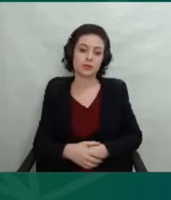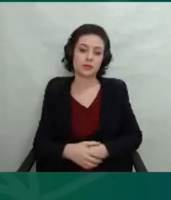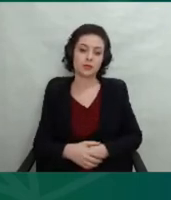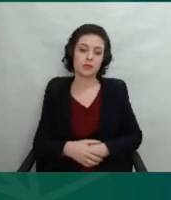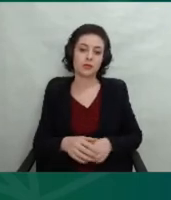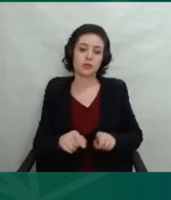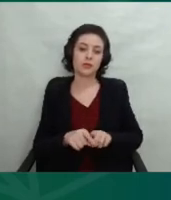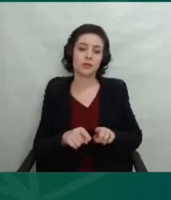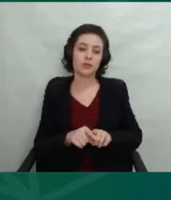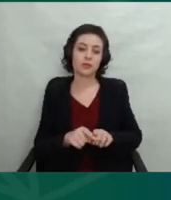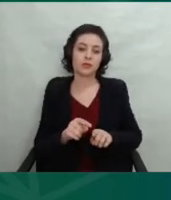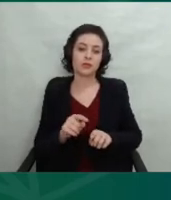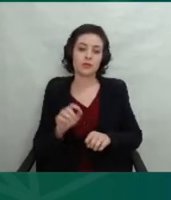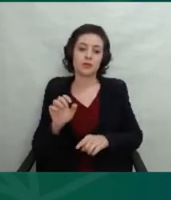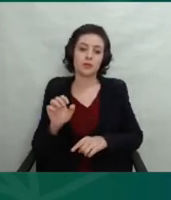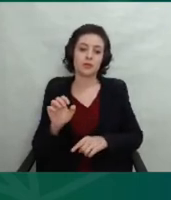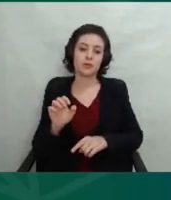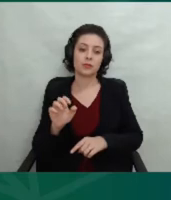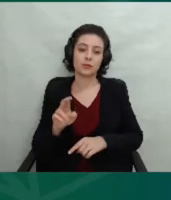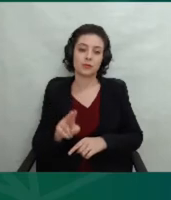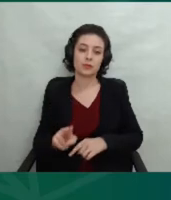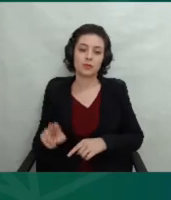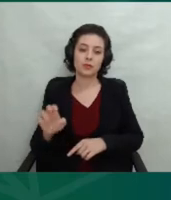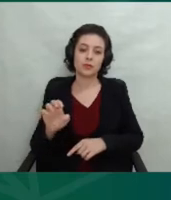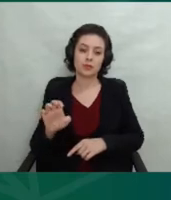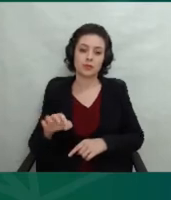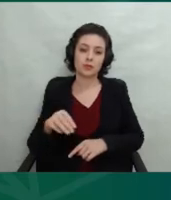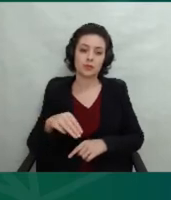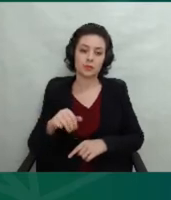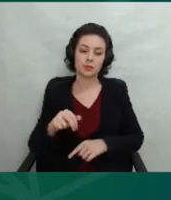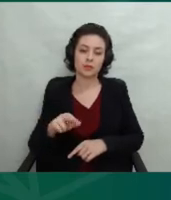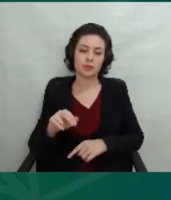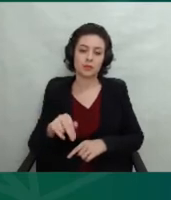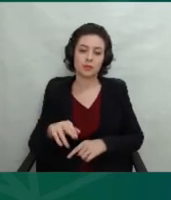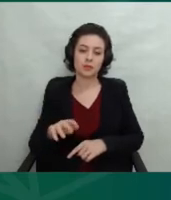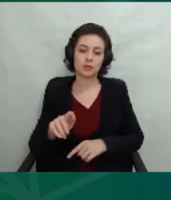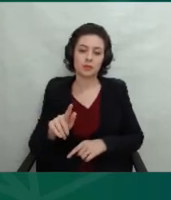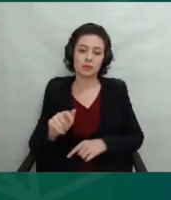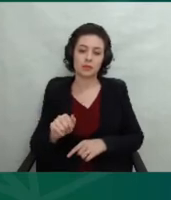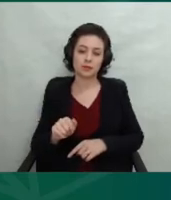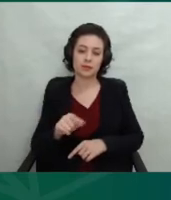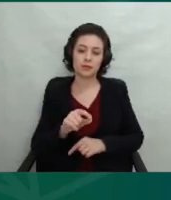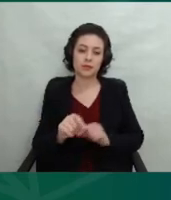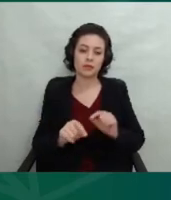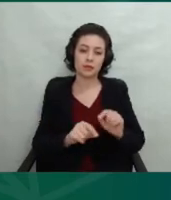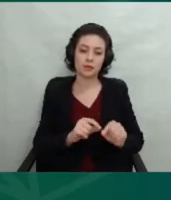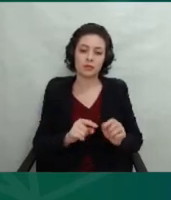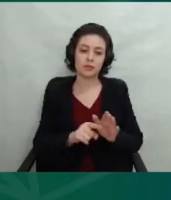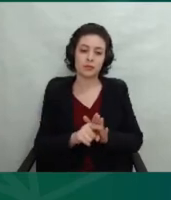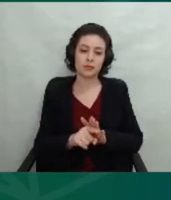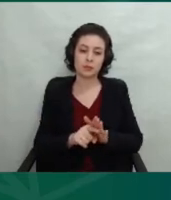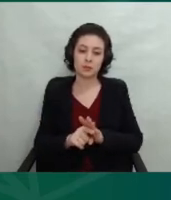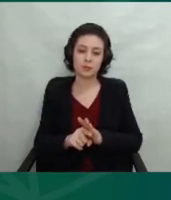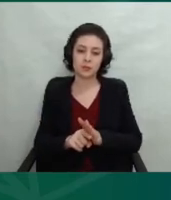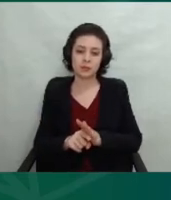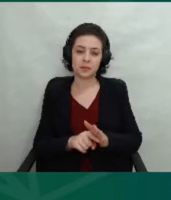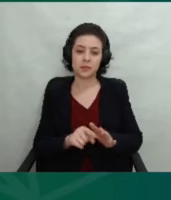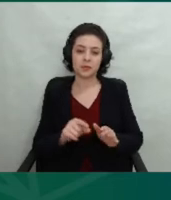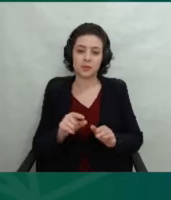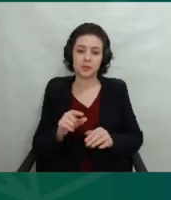de Maringá é ver se o tratamento dos efluentes dessa indústria com fungos endofíticos